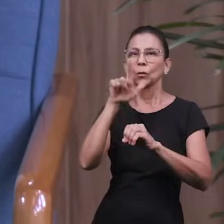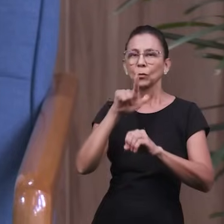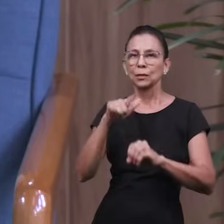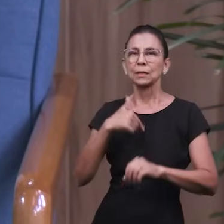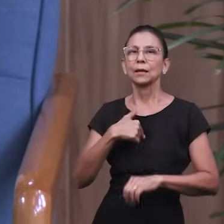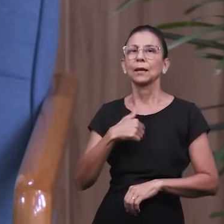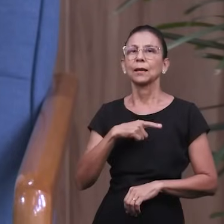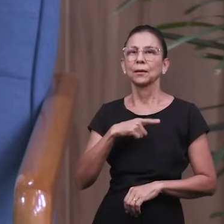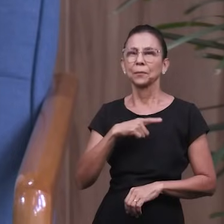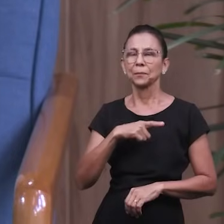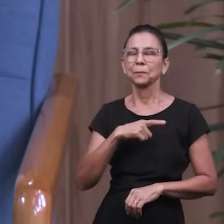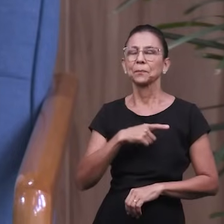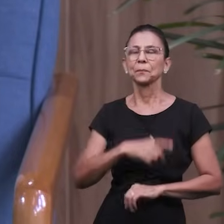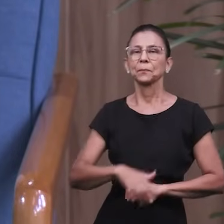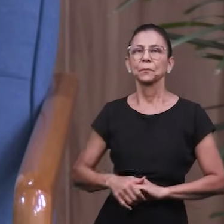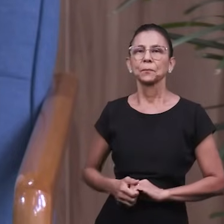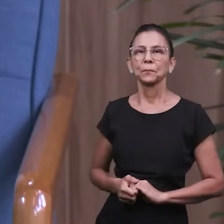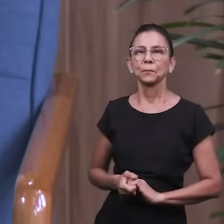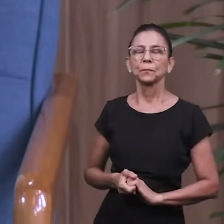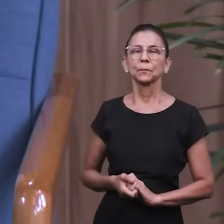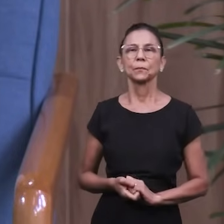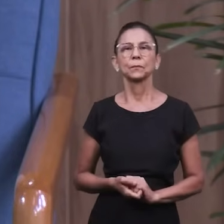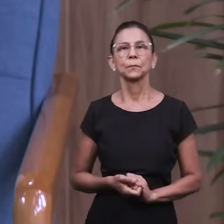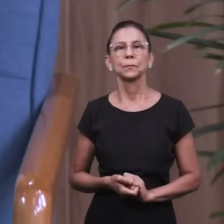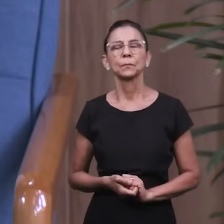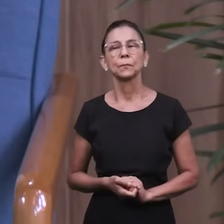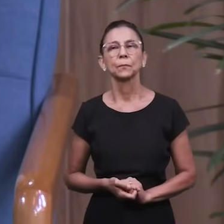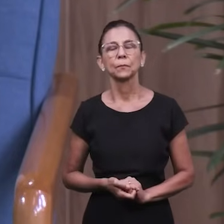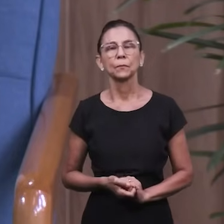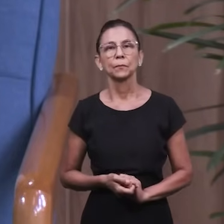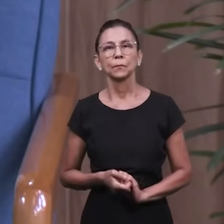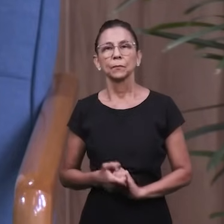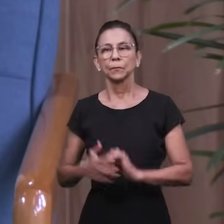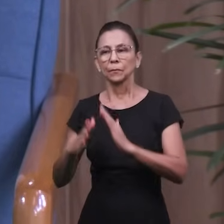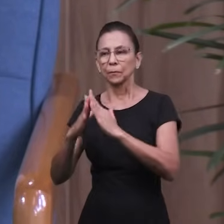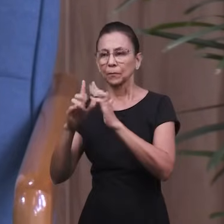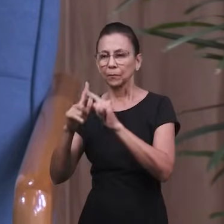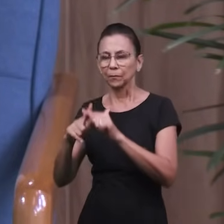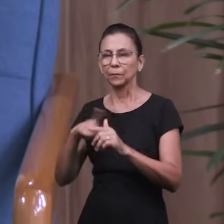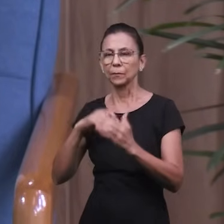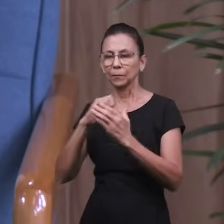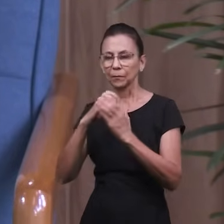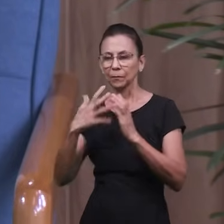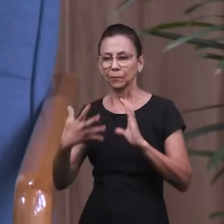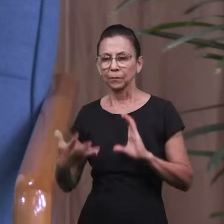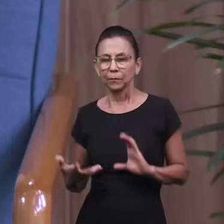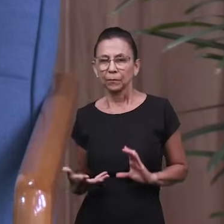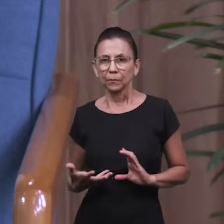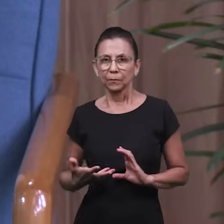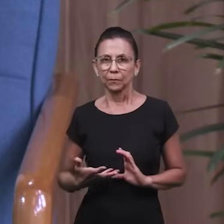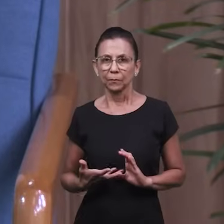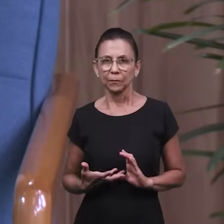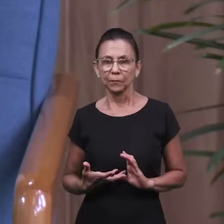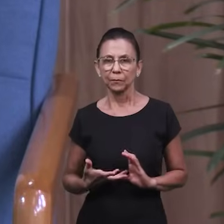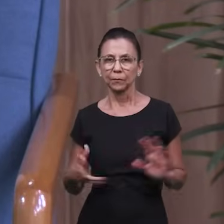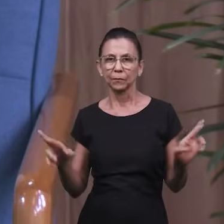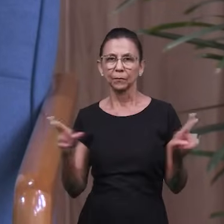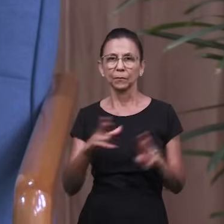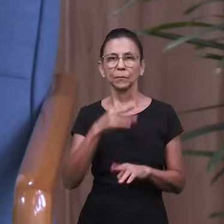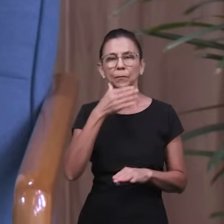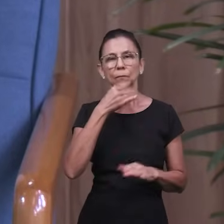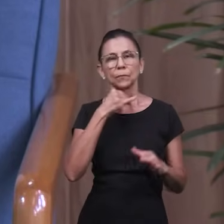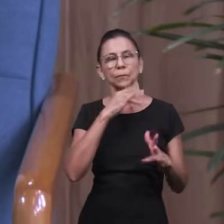né? Na vida da igreja. Além da igreja ter aquelas características que o noivo estabelece para a noiva,